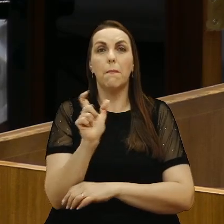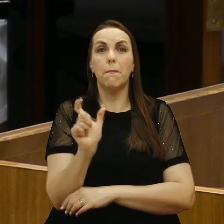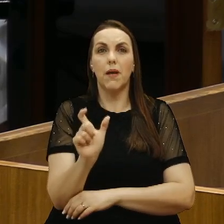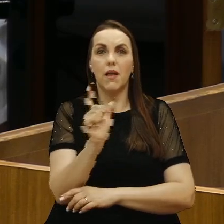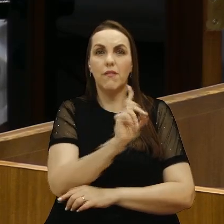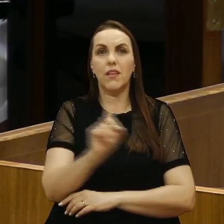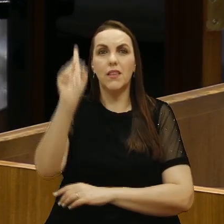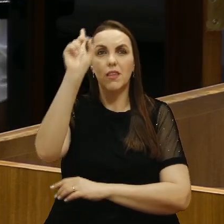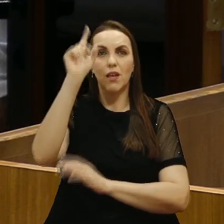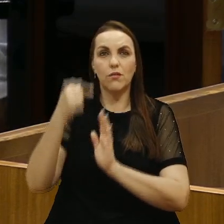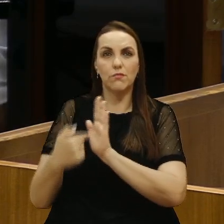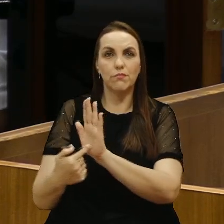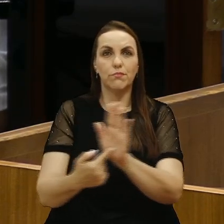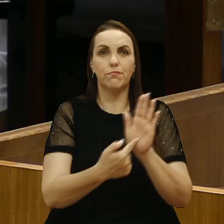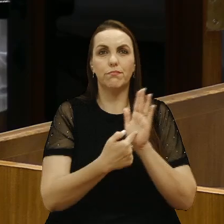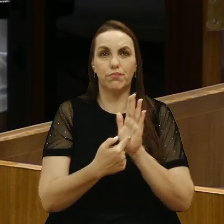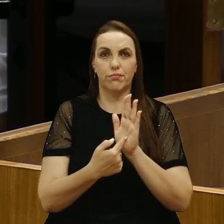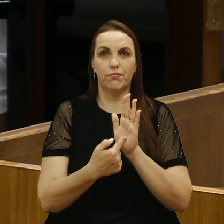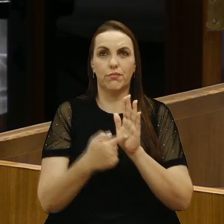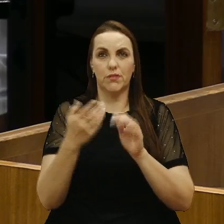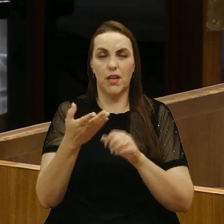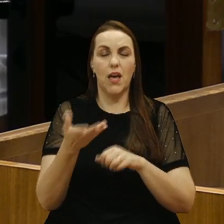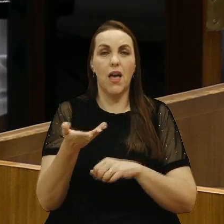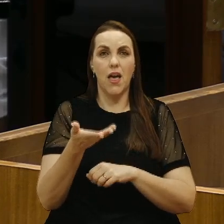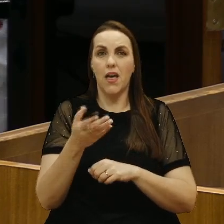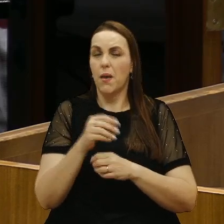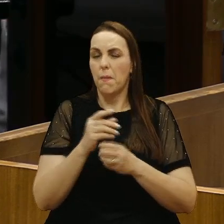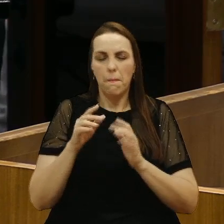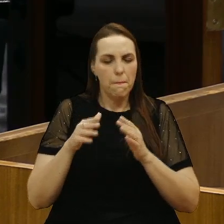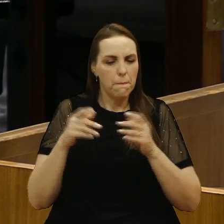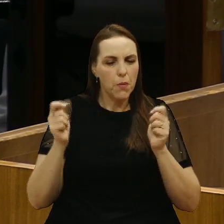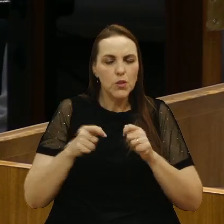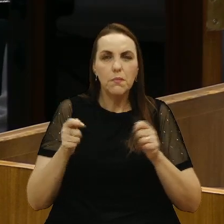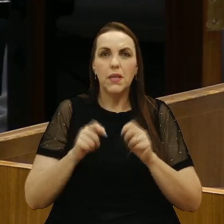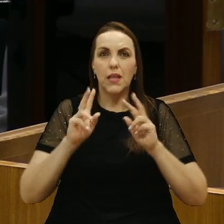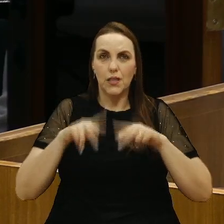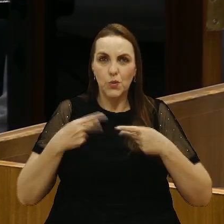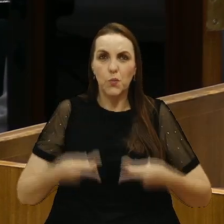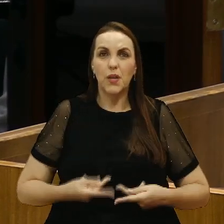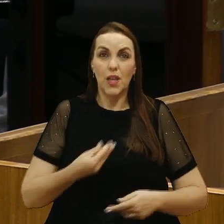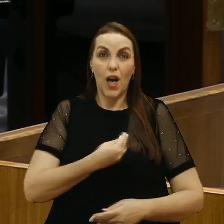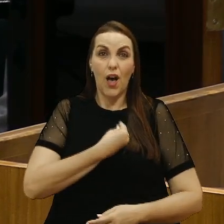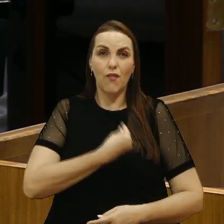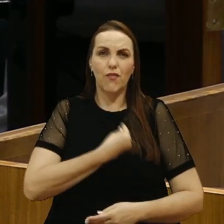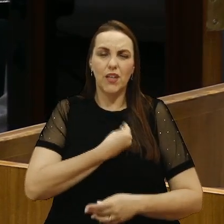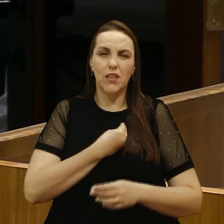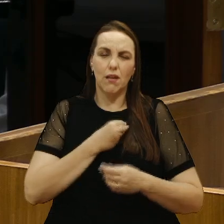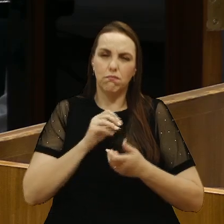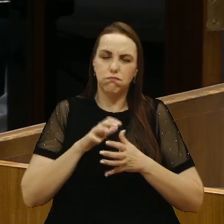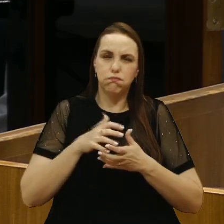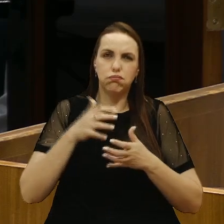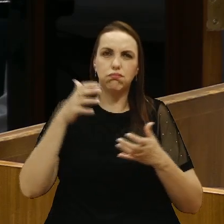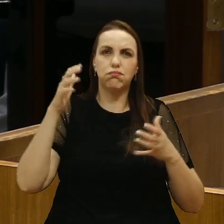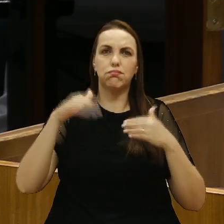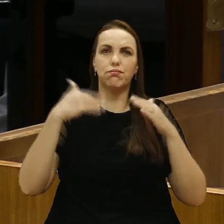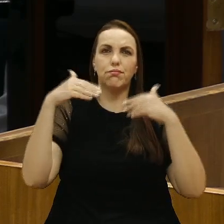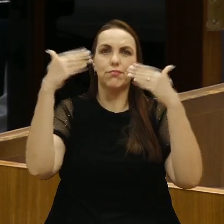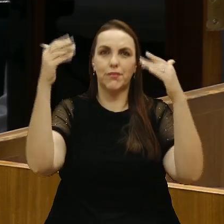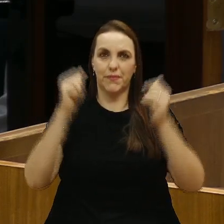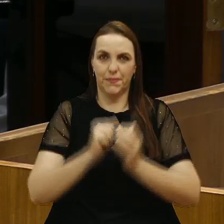revelada, a constituição magna que permite ao ser humano a vida com abundância. A